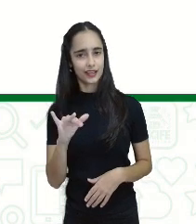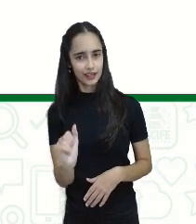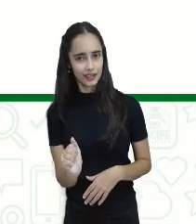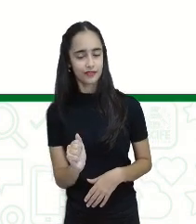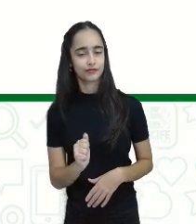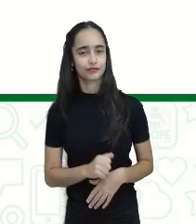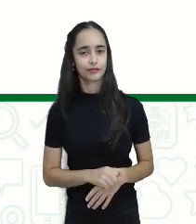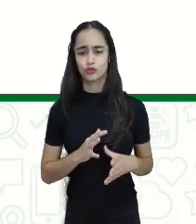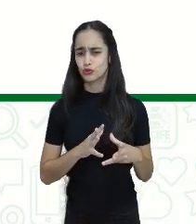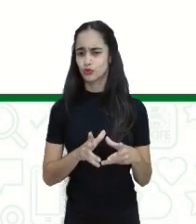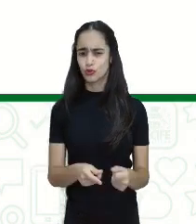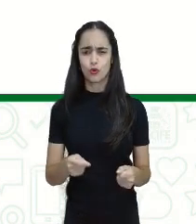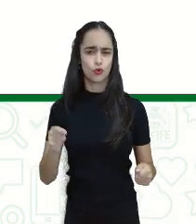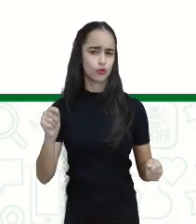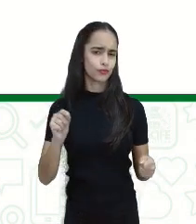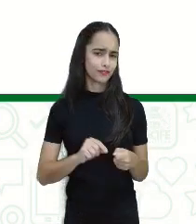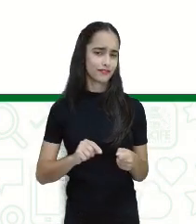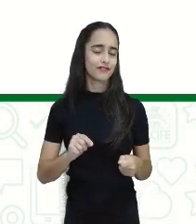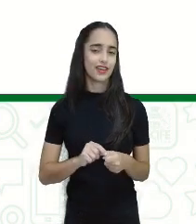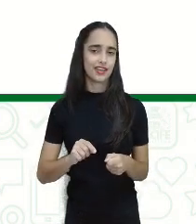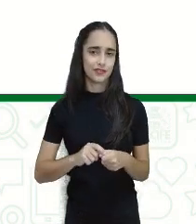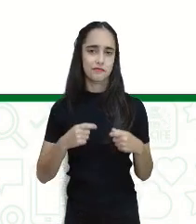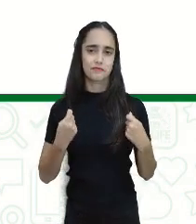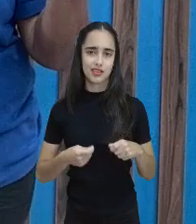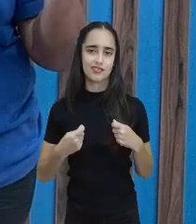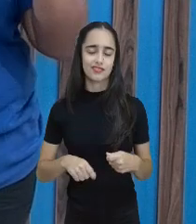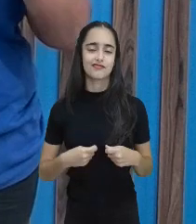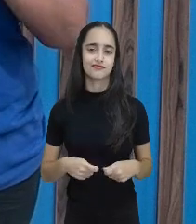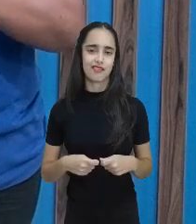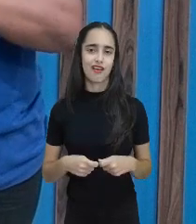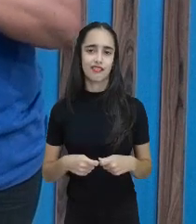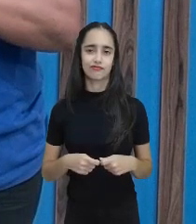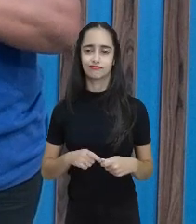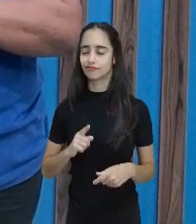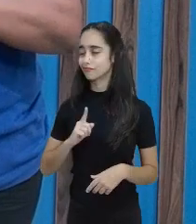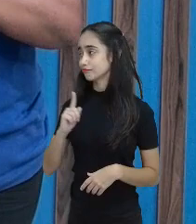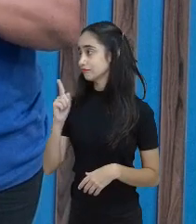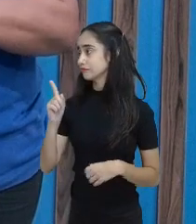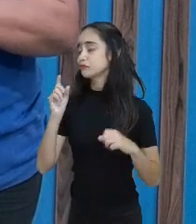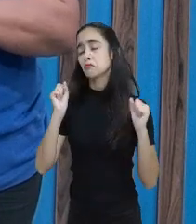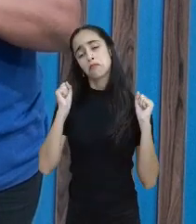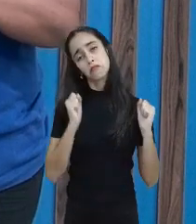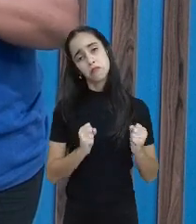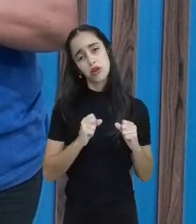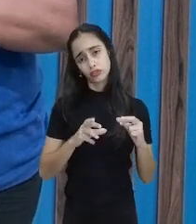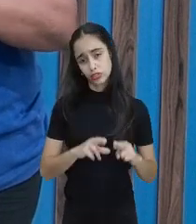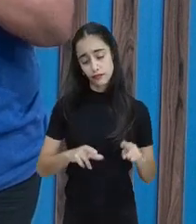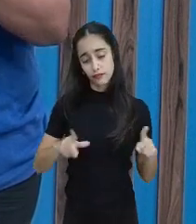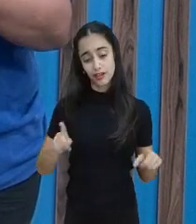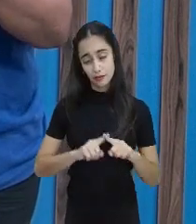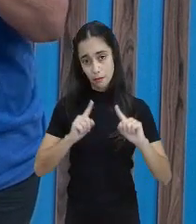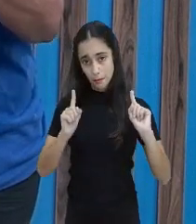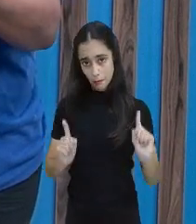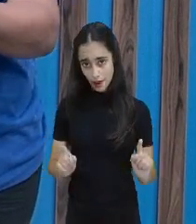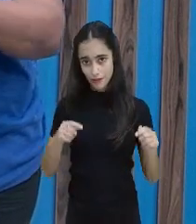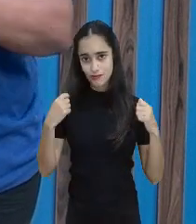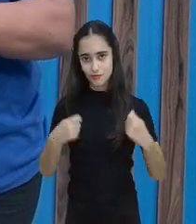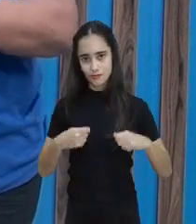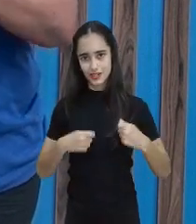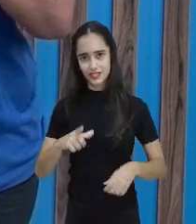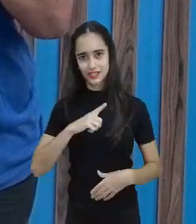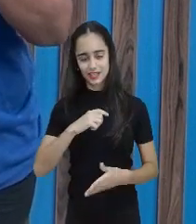de matéria. A matéria ela pode ser diferente, mas é preciso ter uma matéria para que alguém